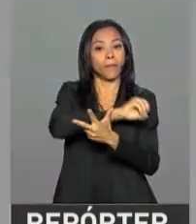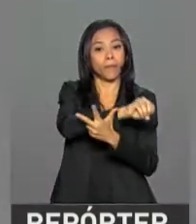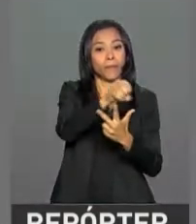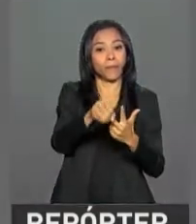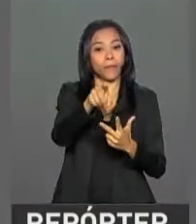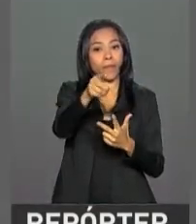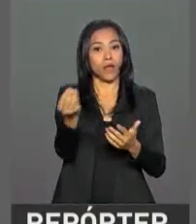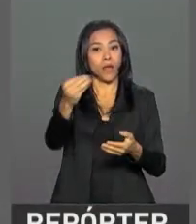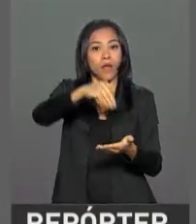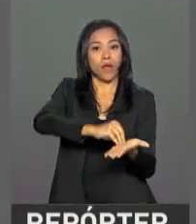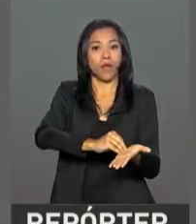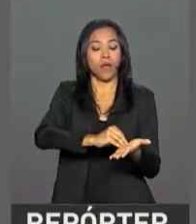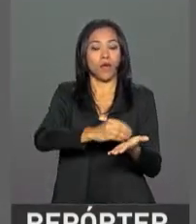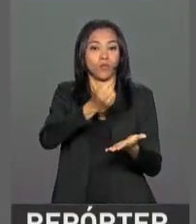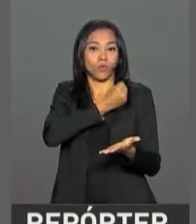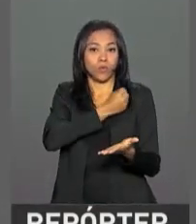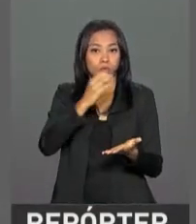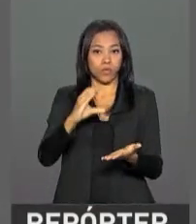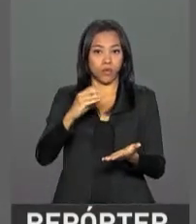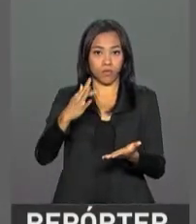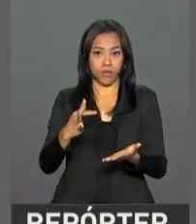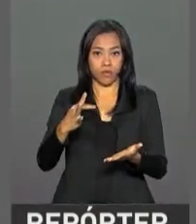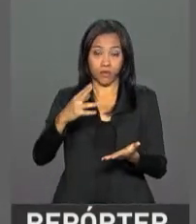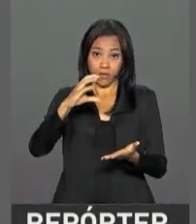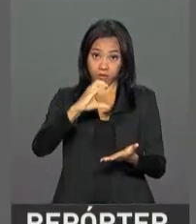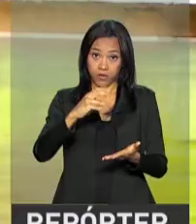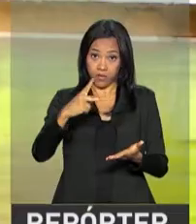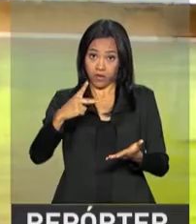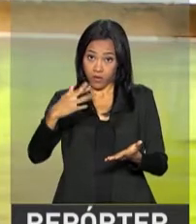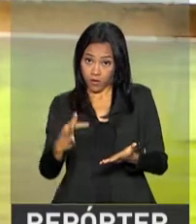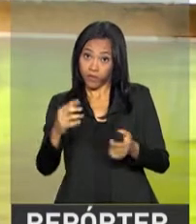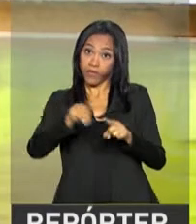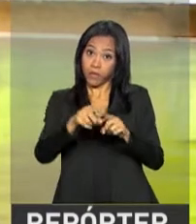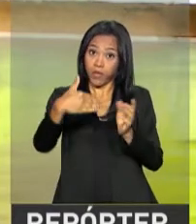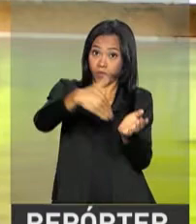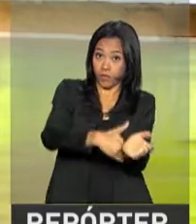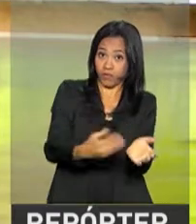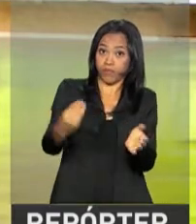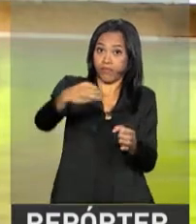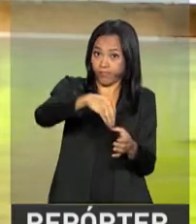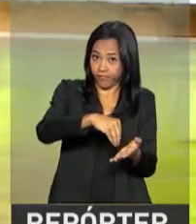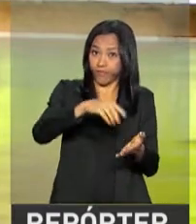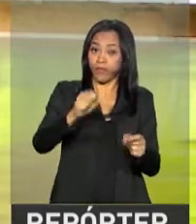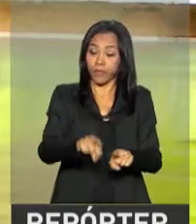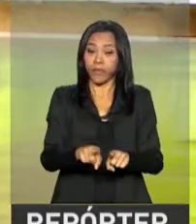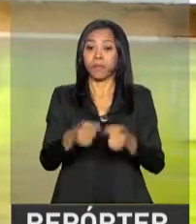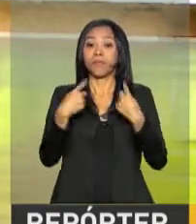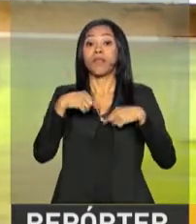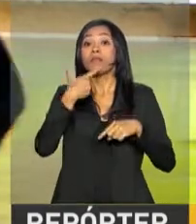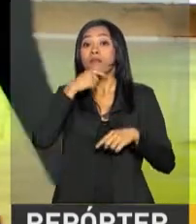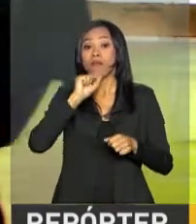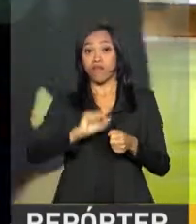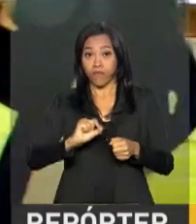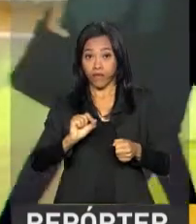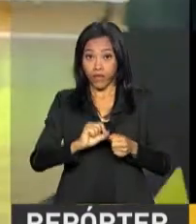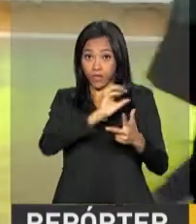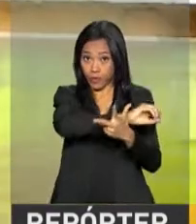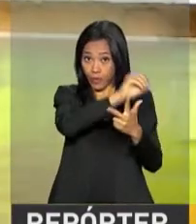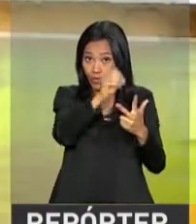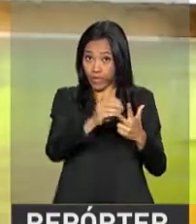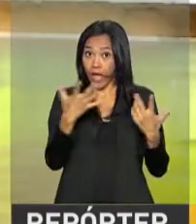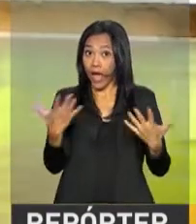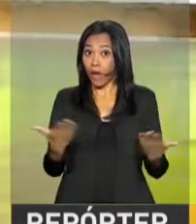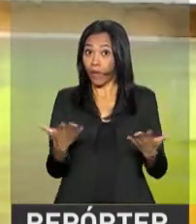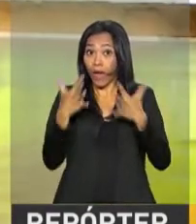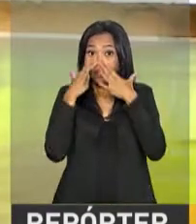o número do cpf ea senha cadastrada na inscrição quem fez o enem agora deve ficar atento ao sistema de seleção unificada